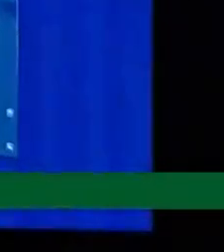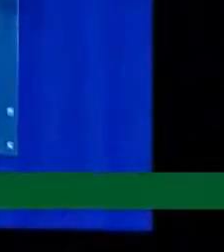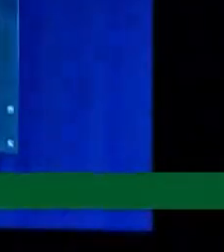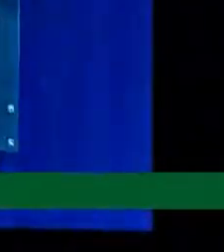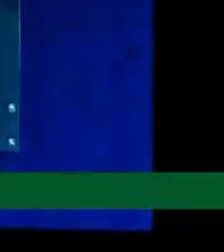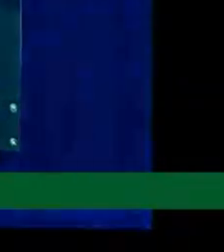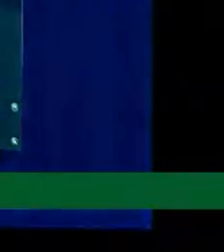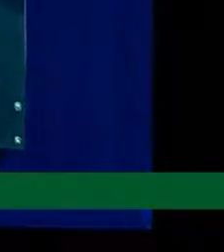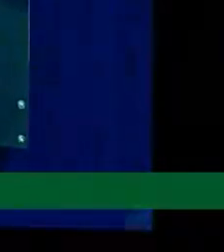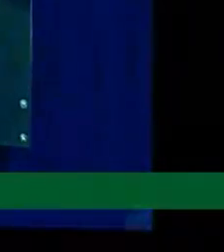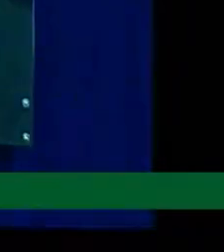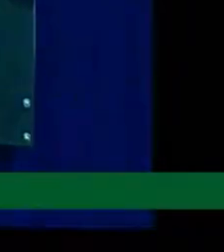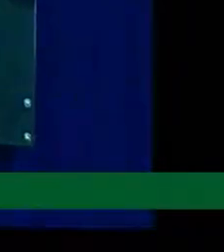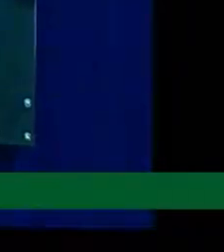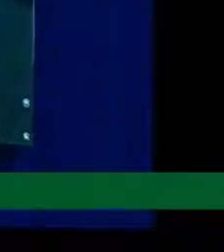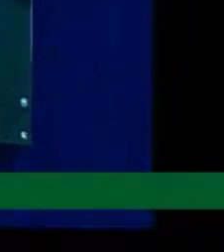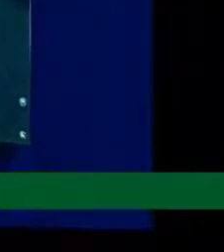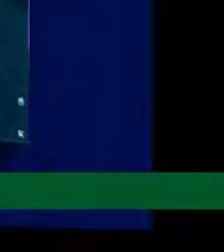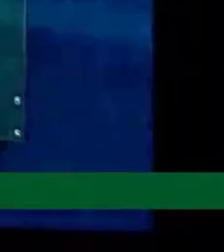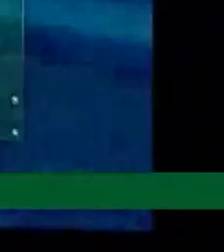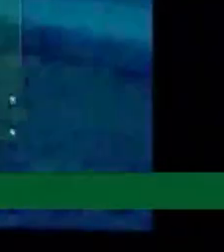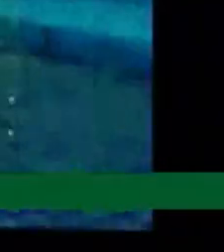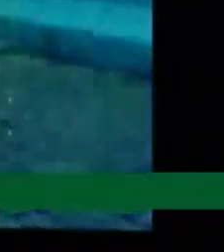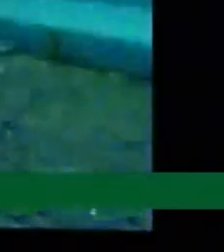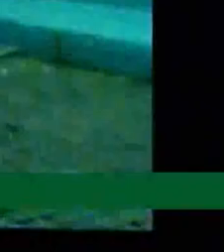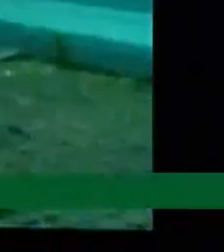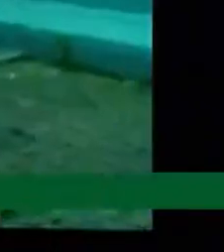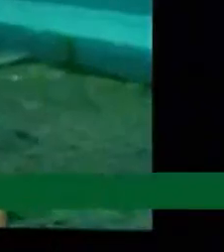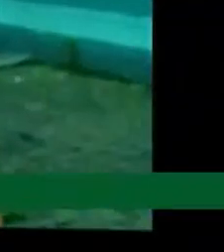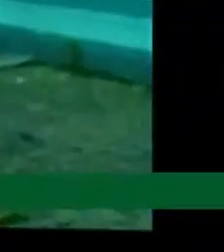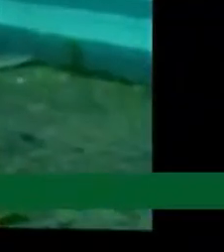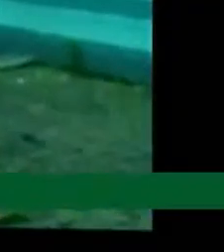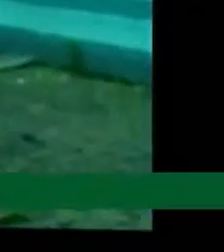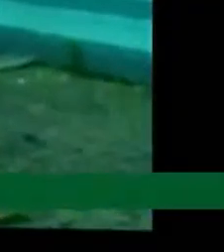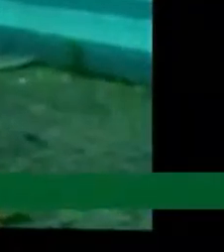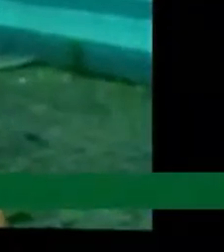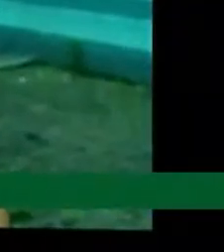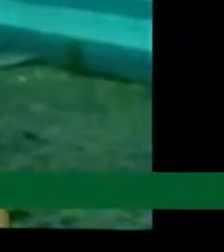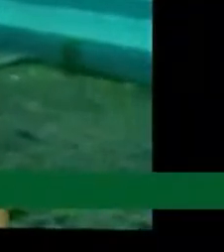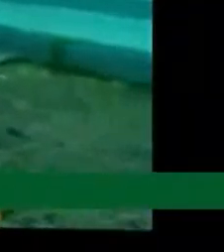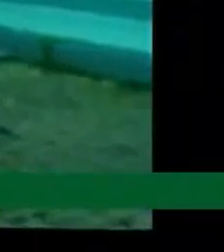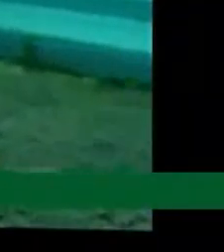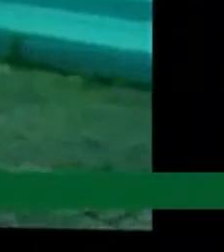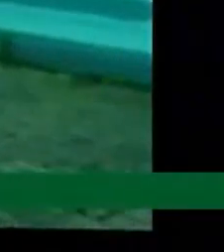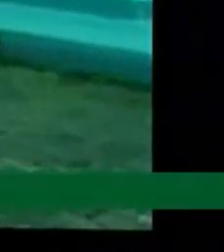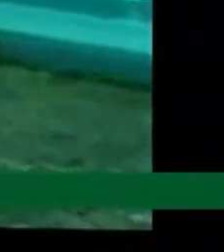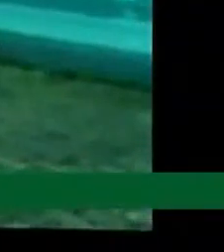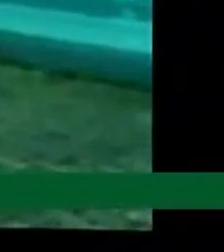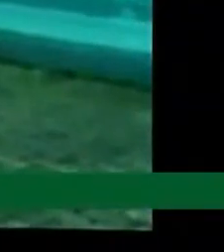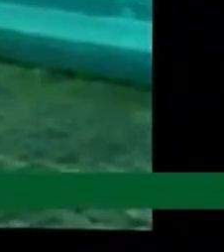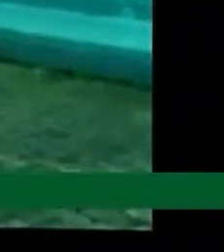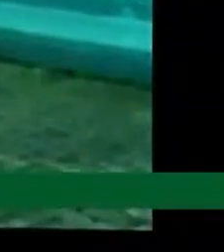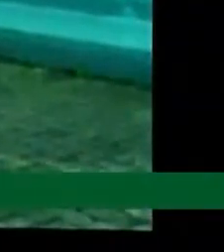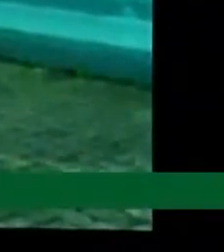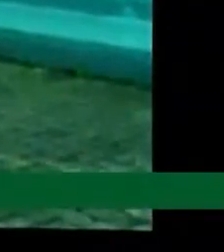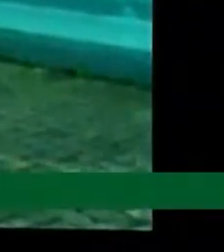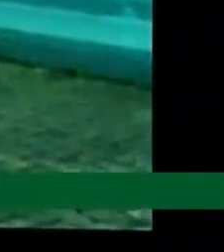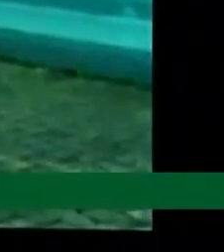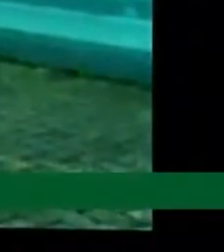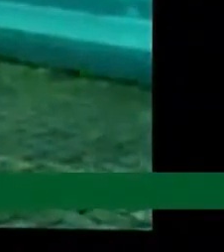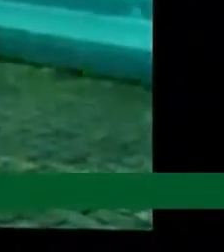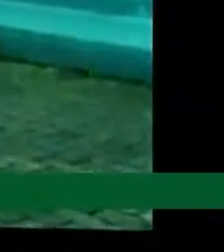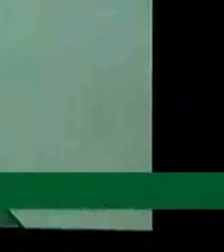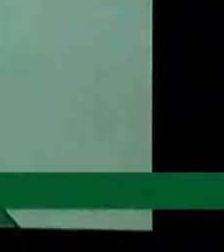região viu só que maravilha o atendimento a nossa saúde vai melhorar e vai ficar ainda melhor se você